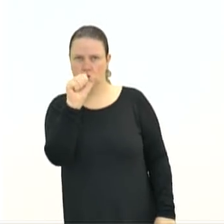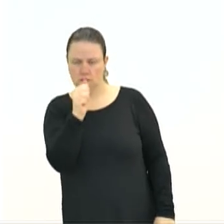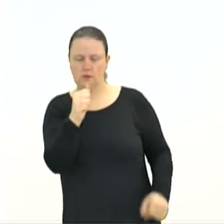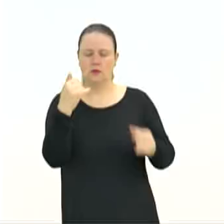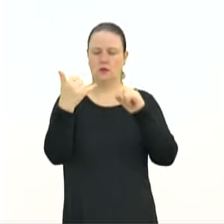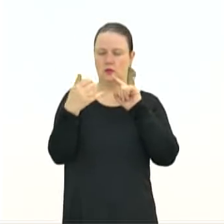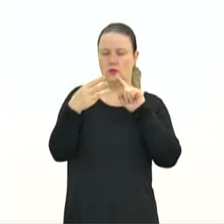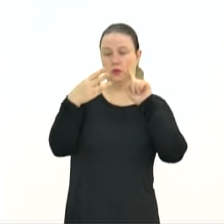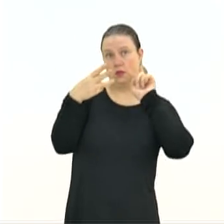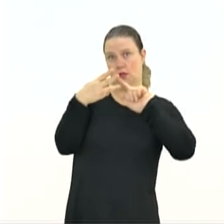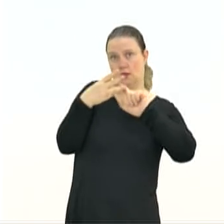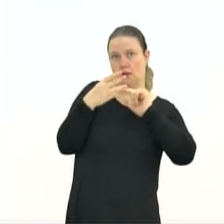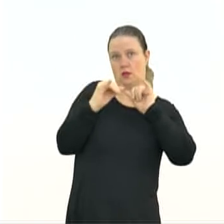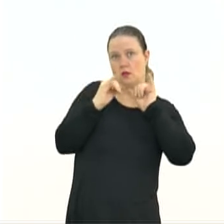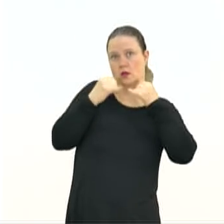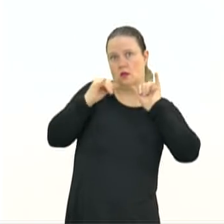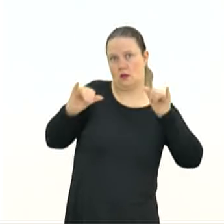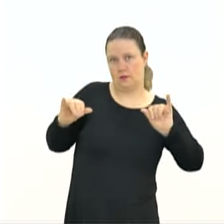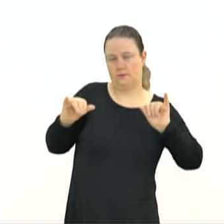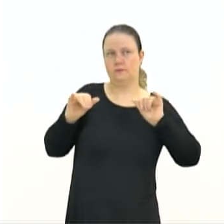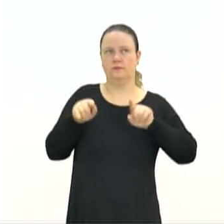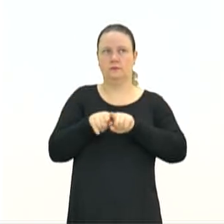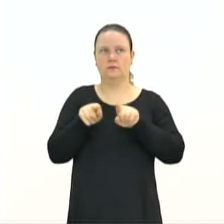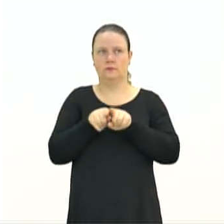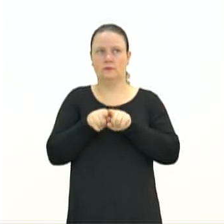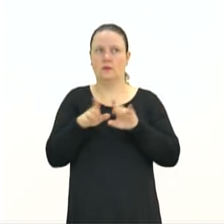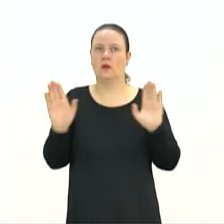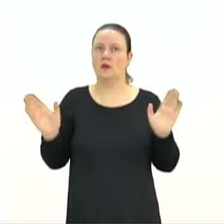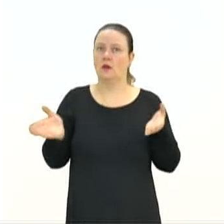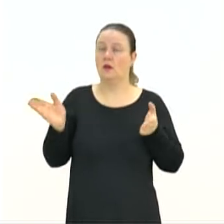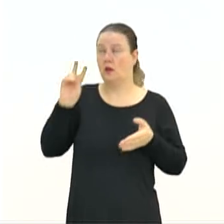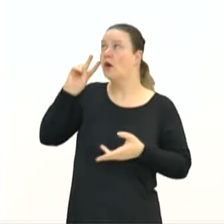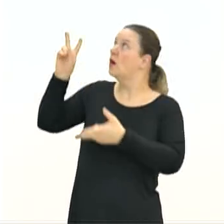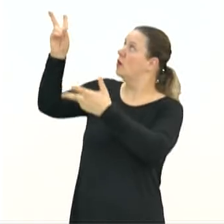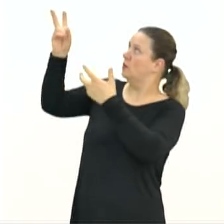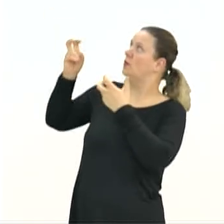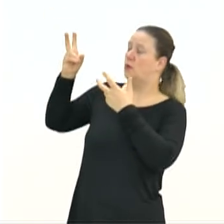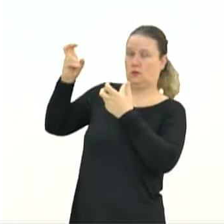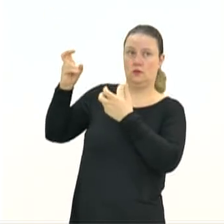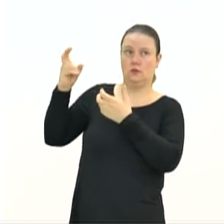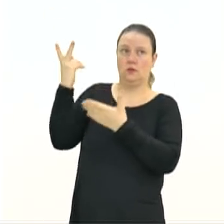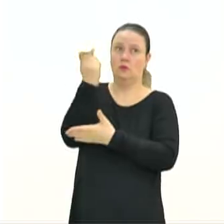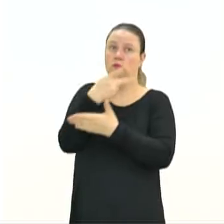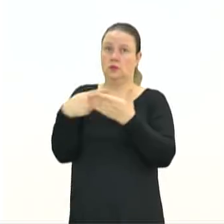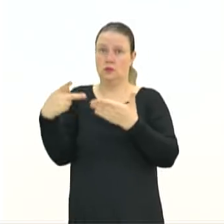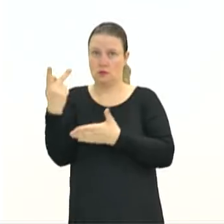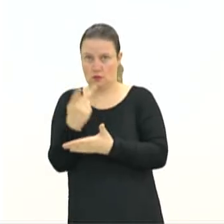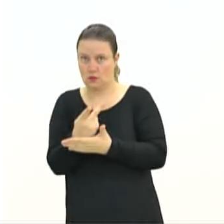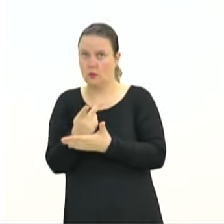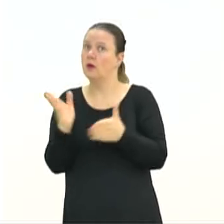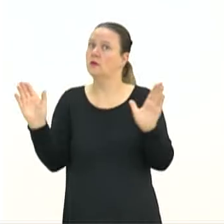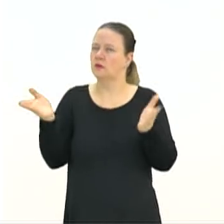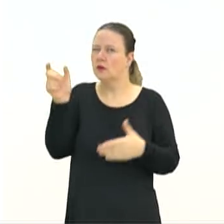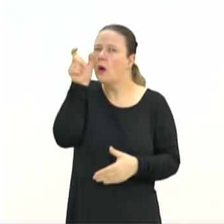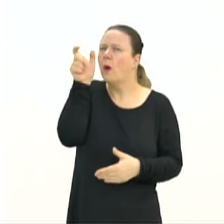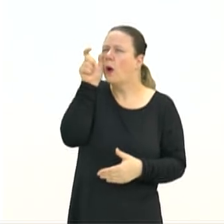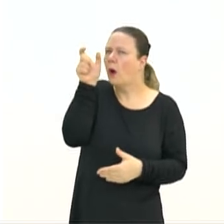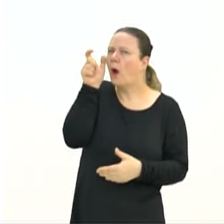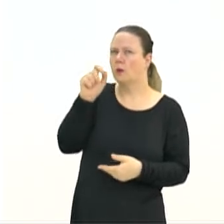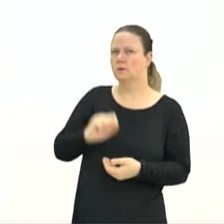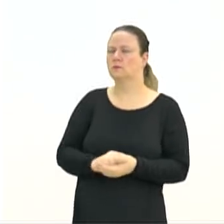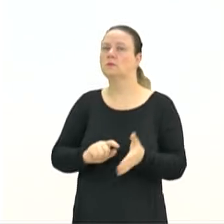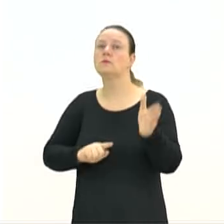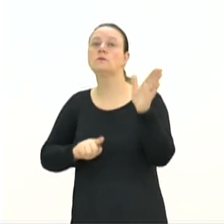começar, aqui a gente tem um desenho de um quiz, desenho de uma pirâmide ecológica para vocês, tá? Para vocês darem uma olhadinha nela, e eu